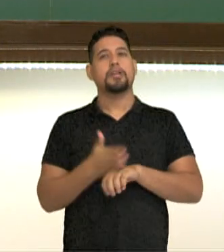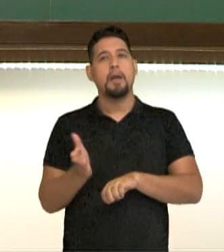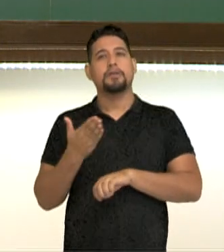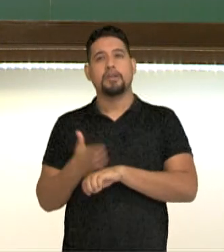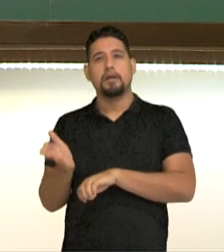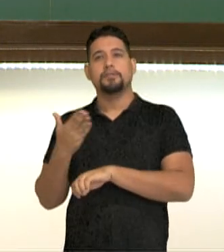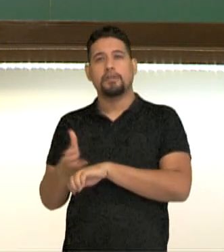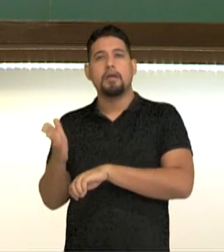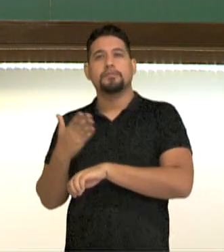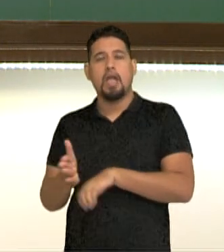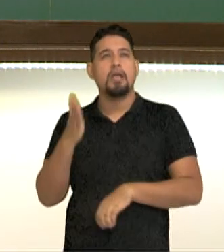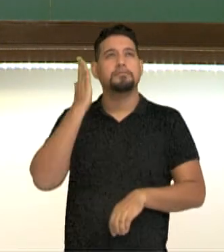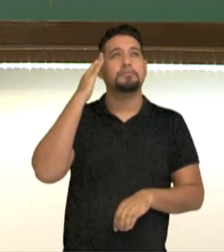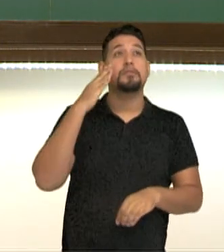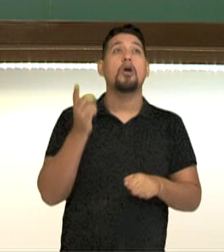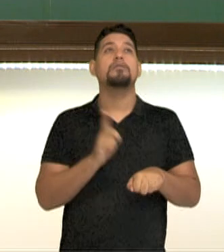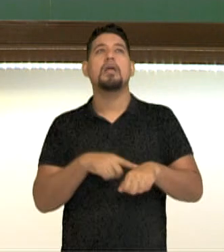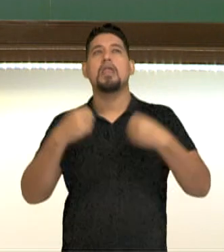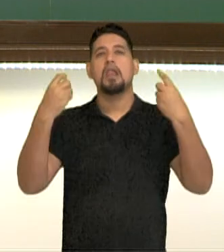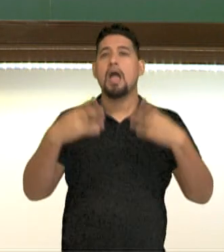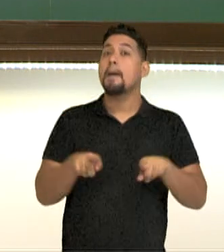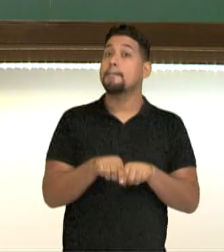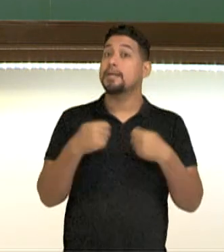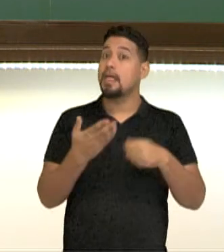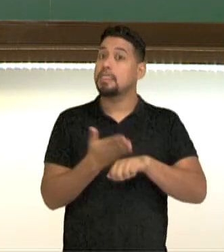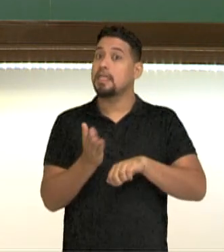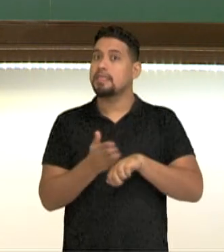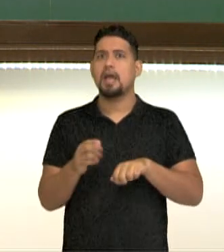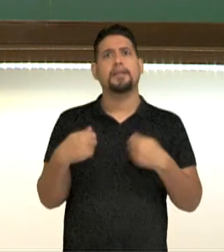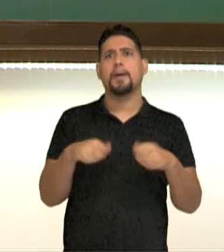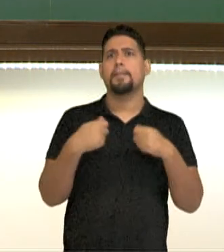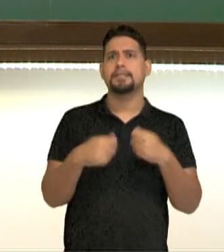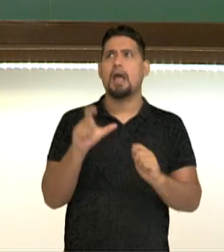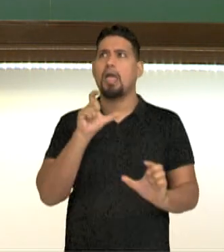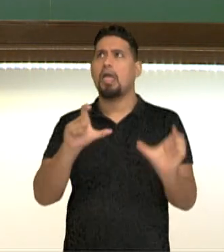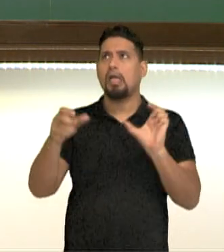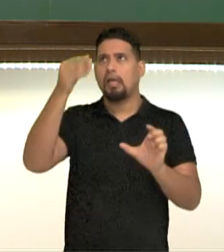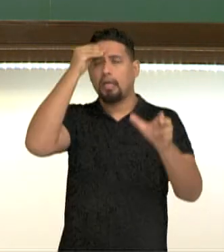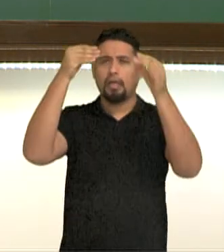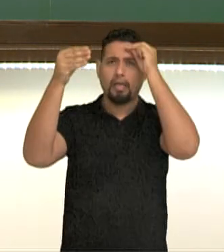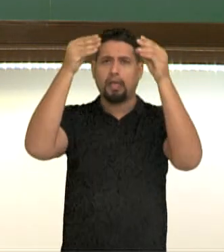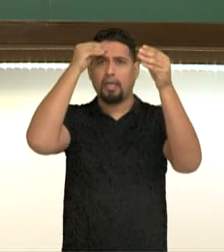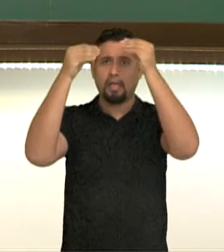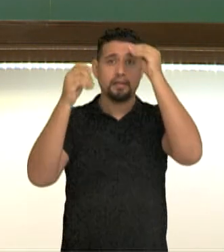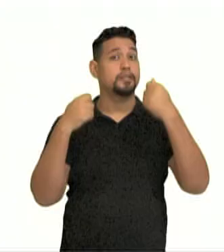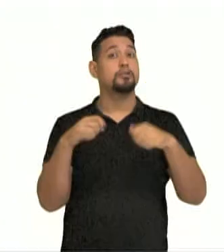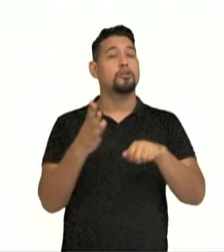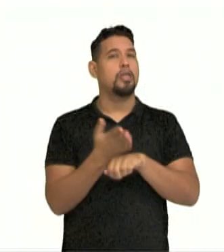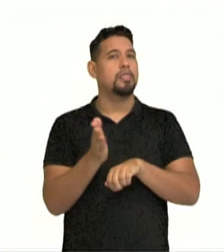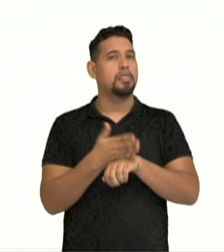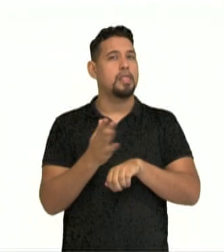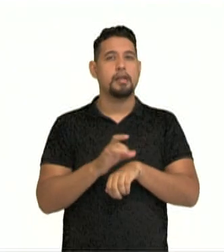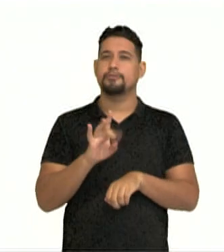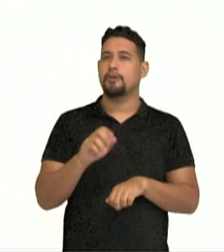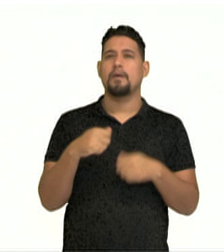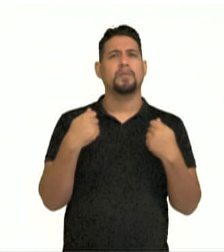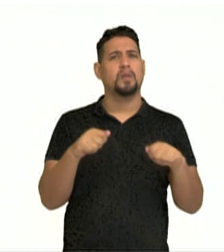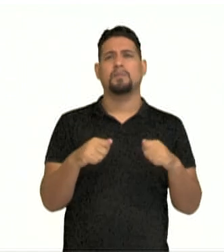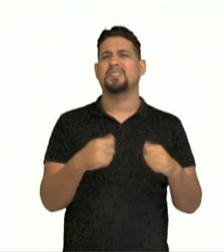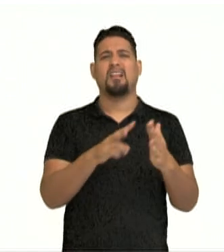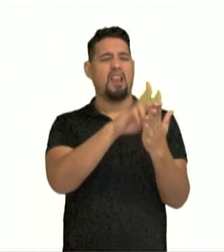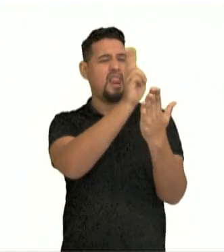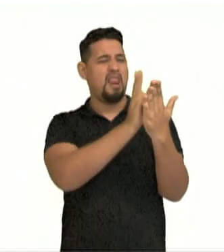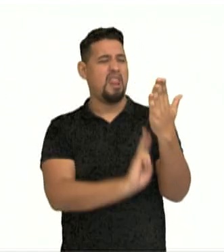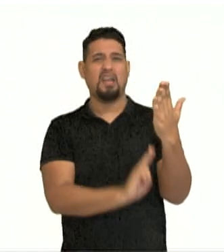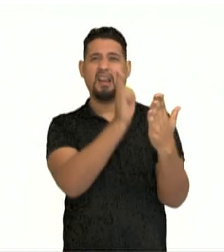saber em quanto tempo você vai falar. Treine. Não é para decorar, é para treinar, ok? Não leia os slides, isso